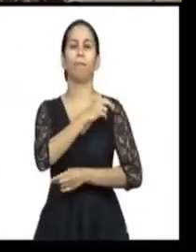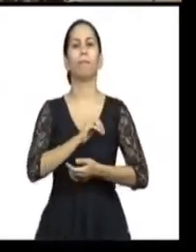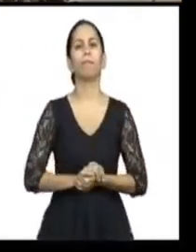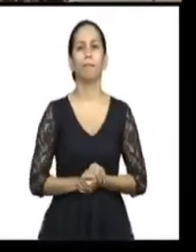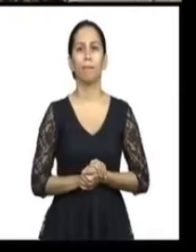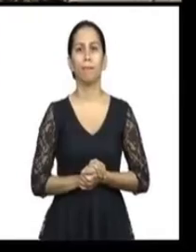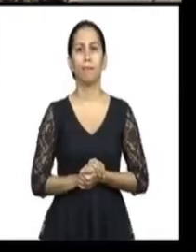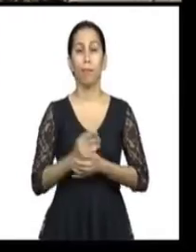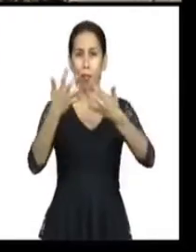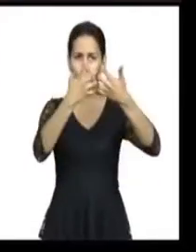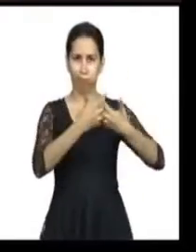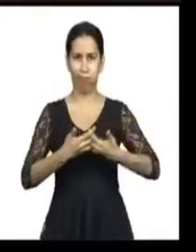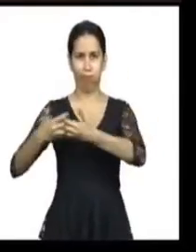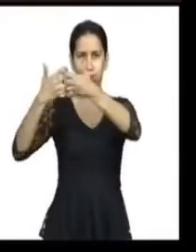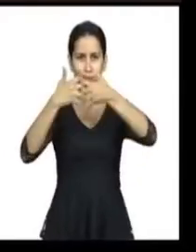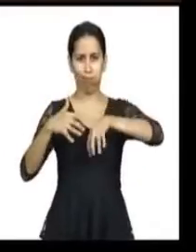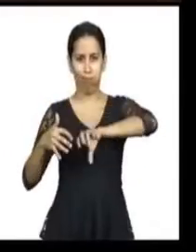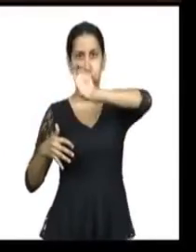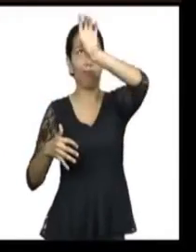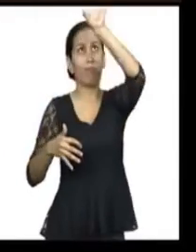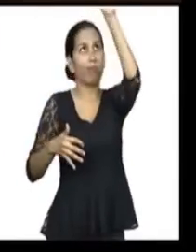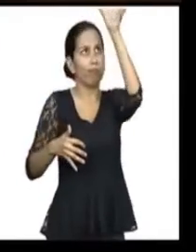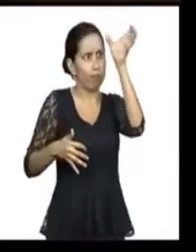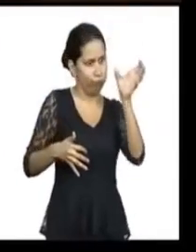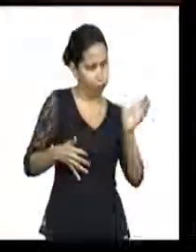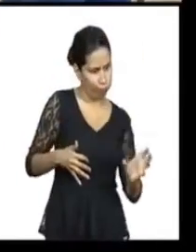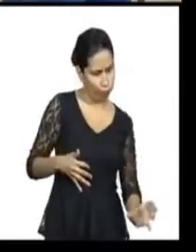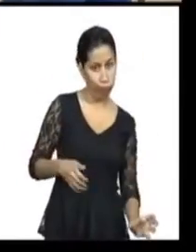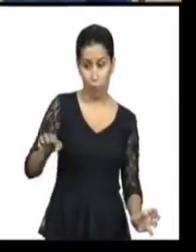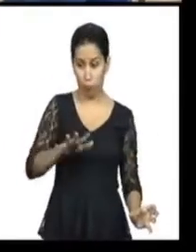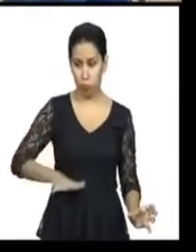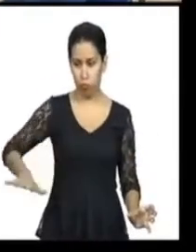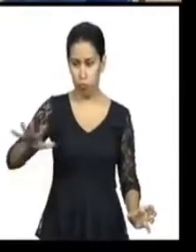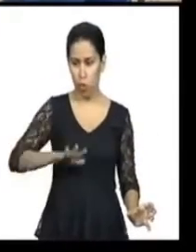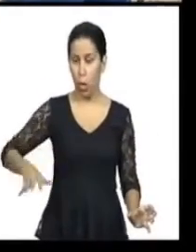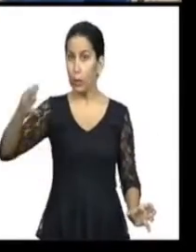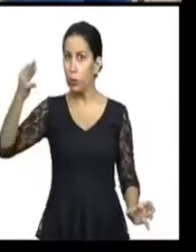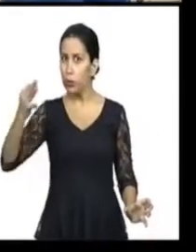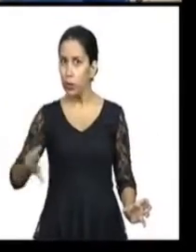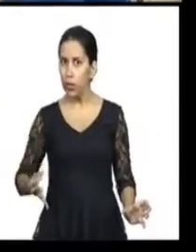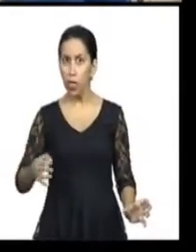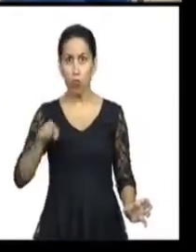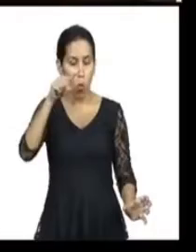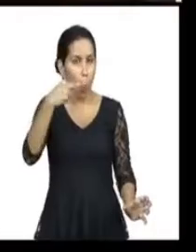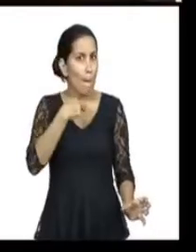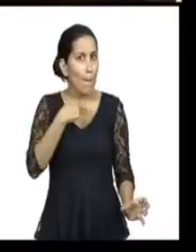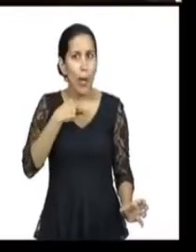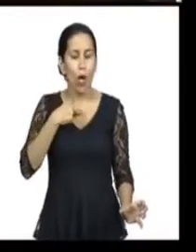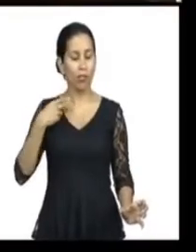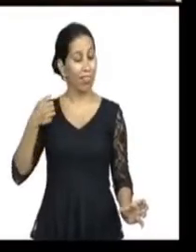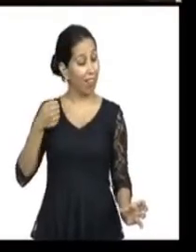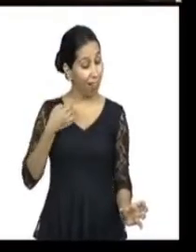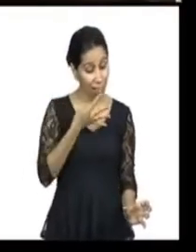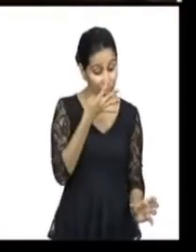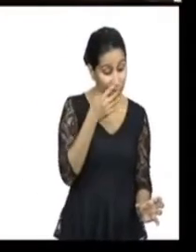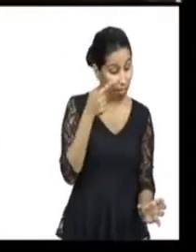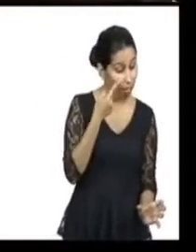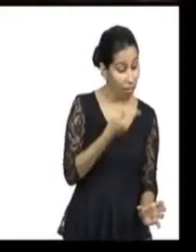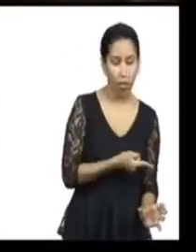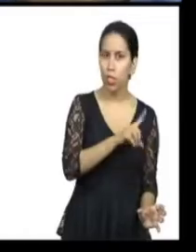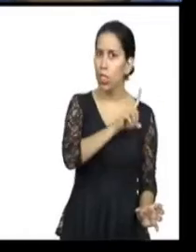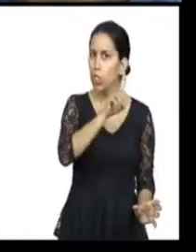A perfuratriz precisa ser colocada em local estável e você não pode se aproximar das brocas e dos trados em